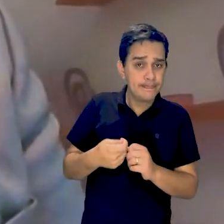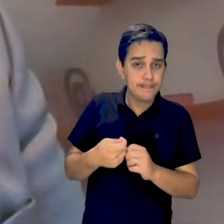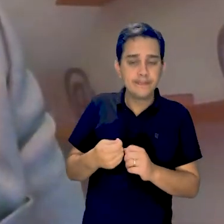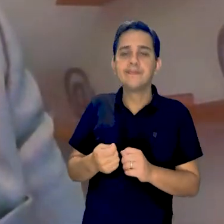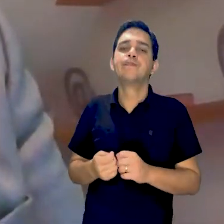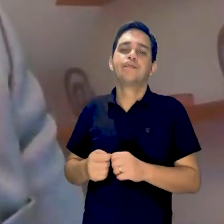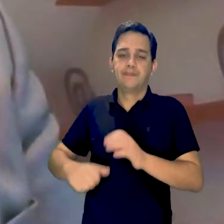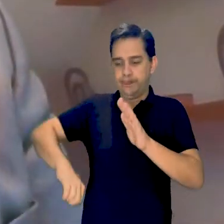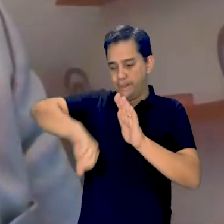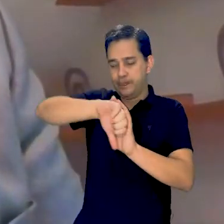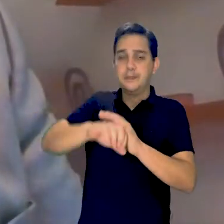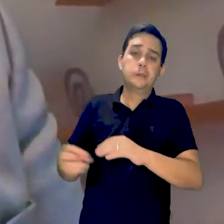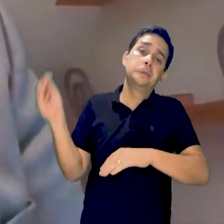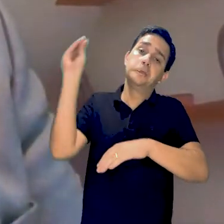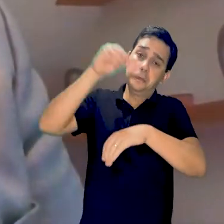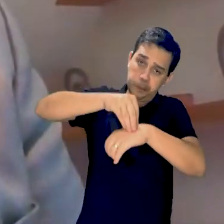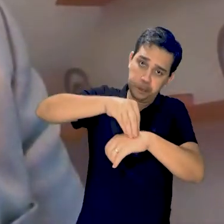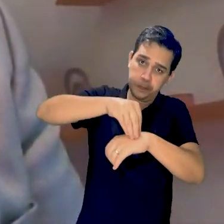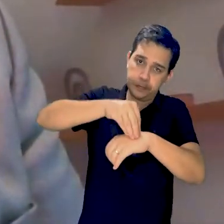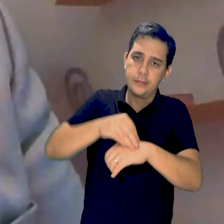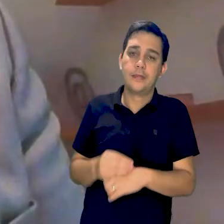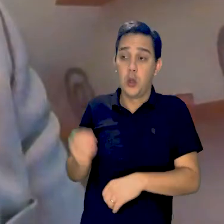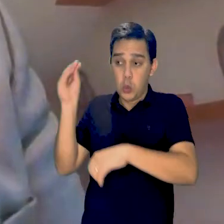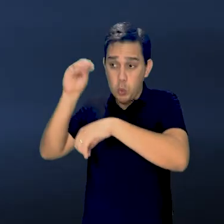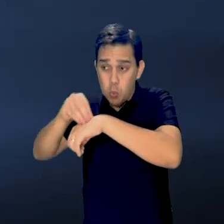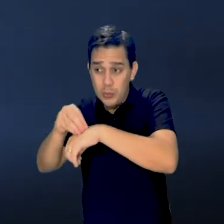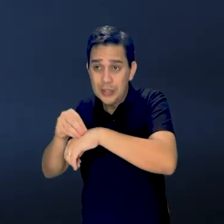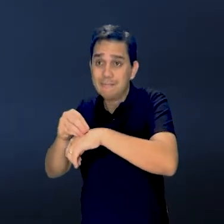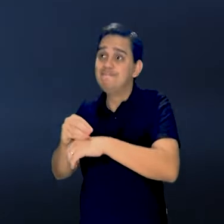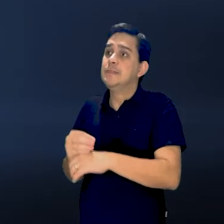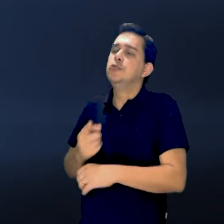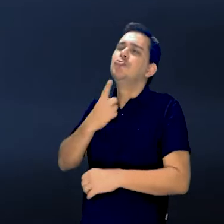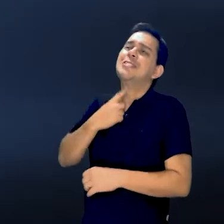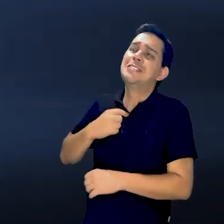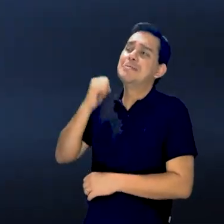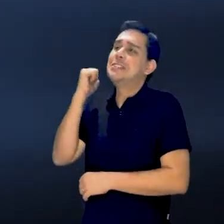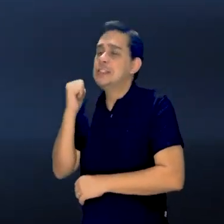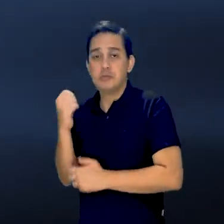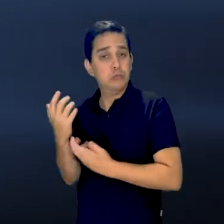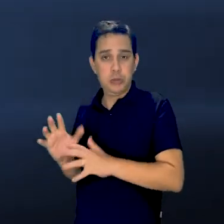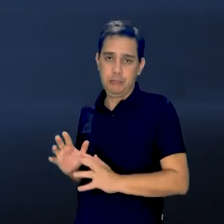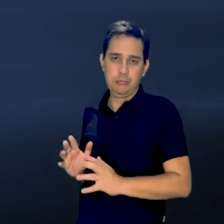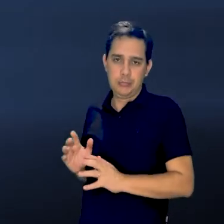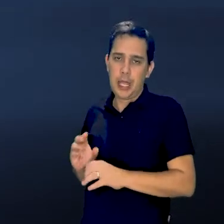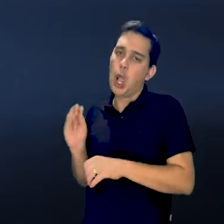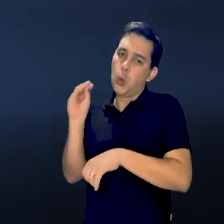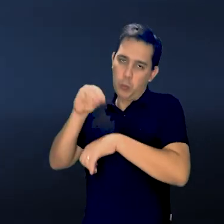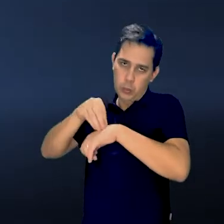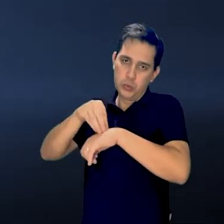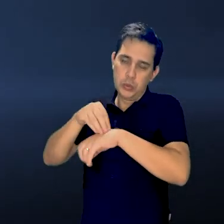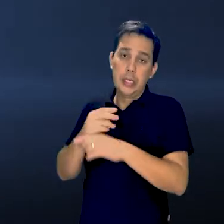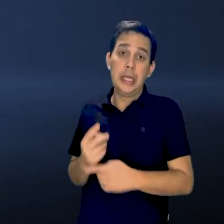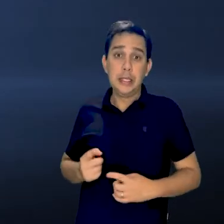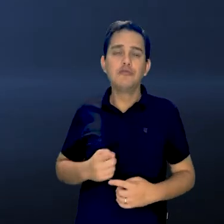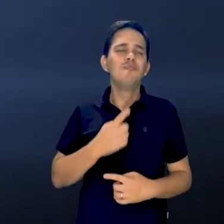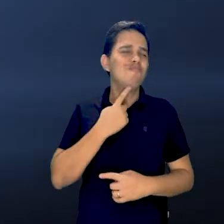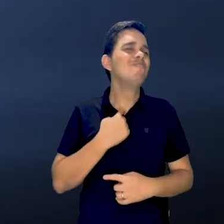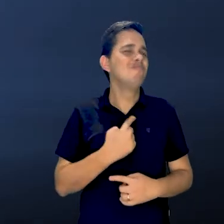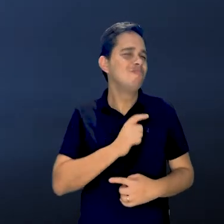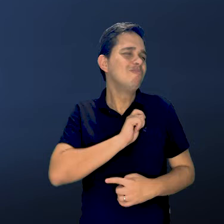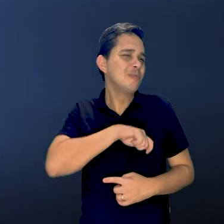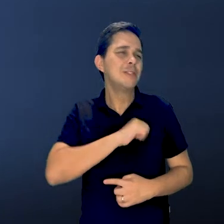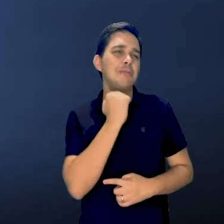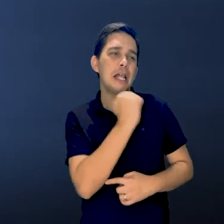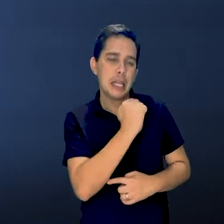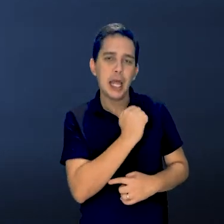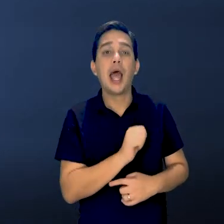agente causador do dano, do crime, ele não resguarda a conduta básica que deveria ter